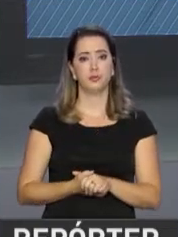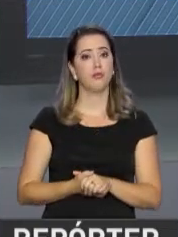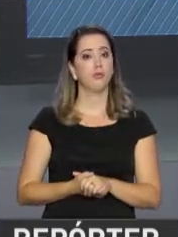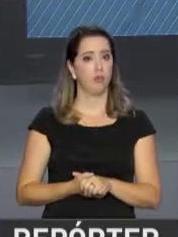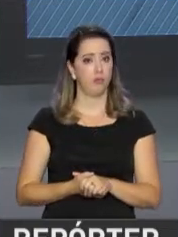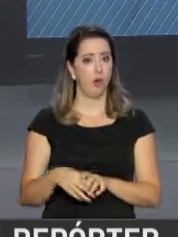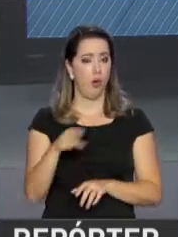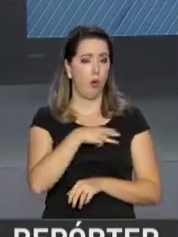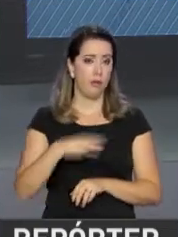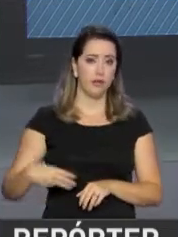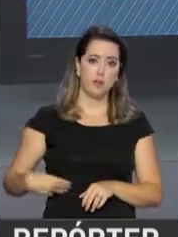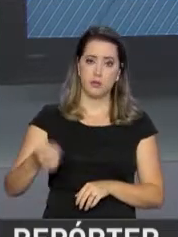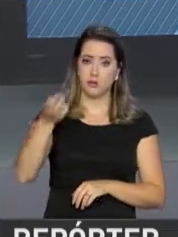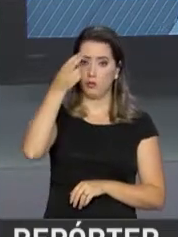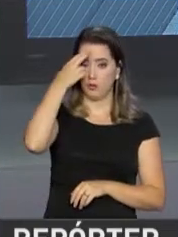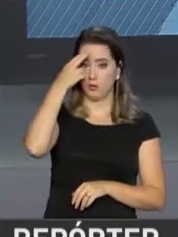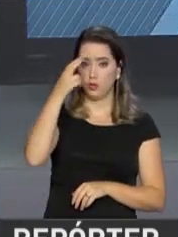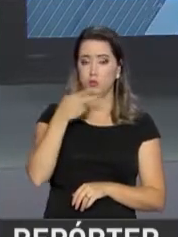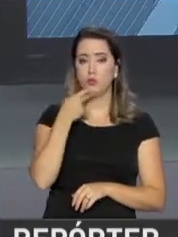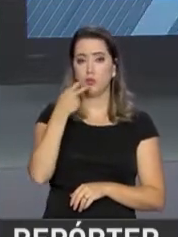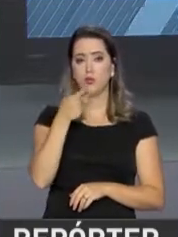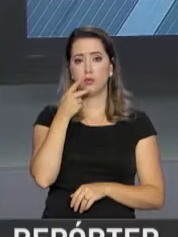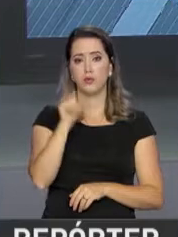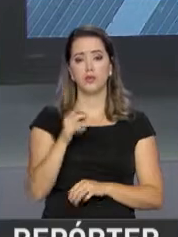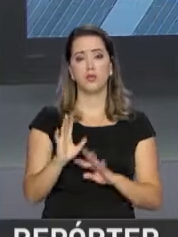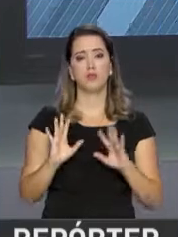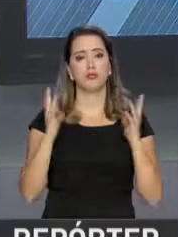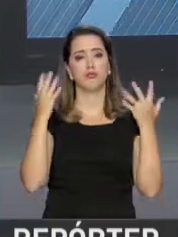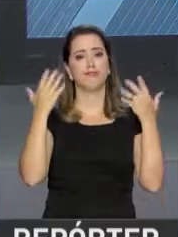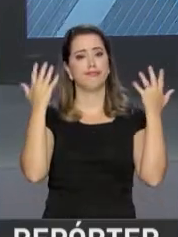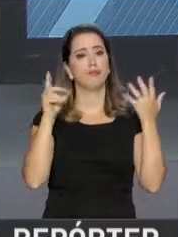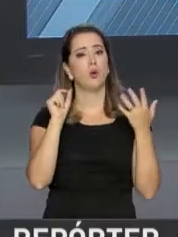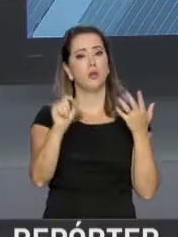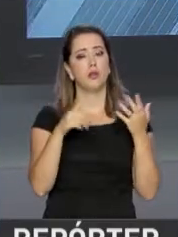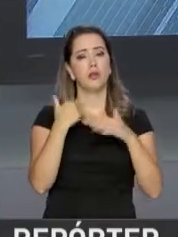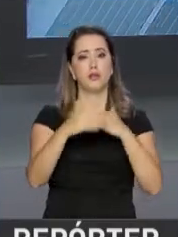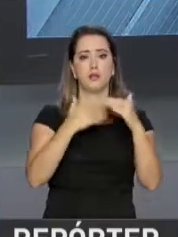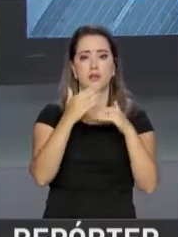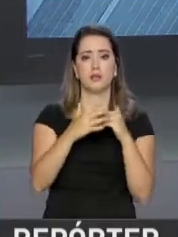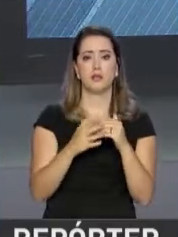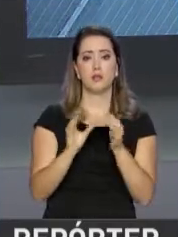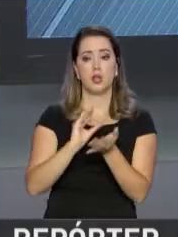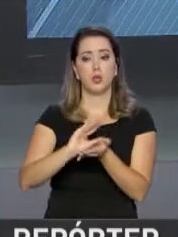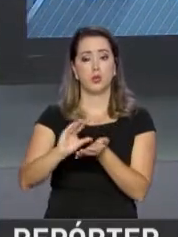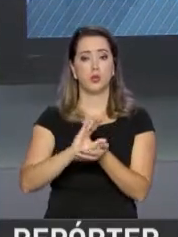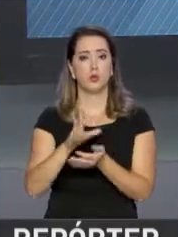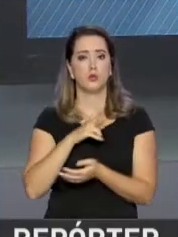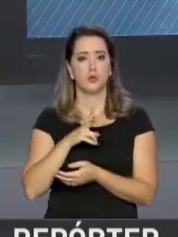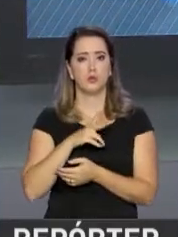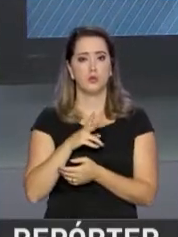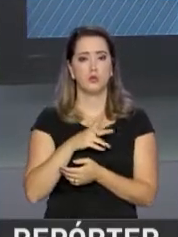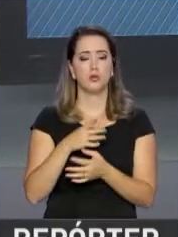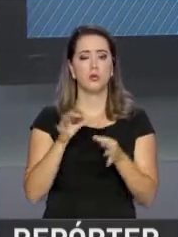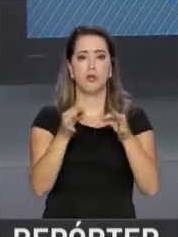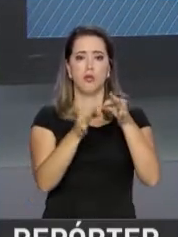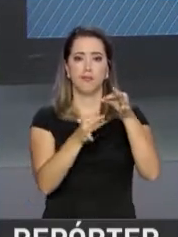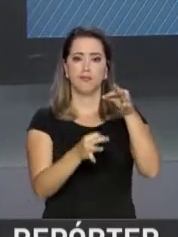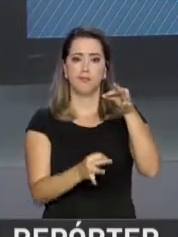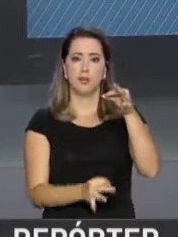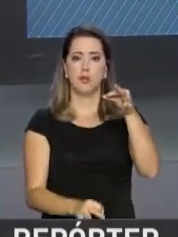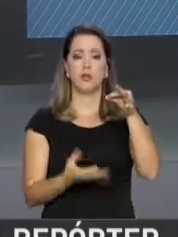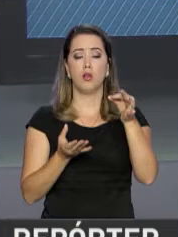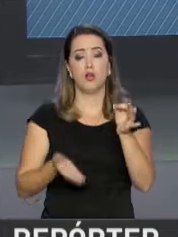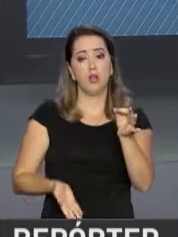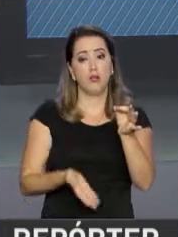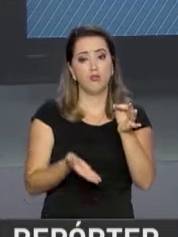ministro da cultura sérgio sá leitão comemorou o crescimento dos investimentos privados ea progressiva descentralização do